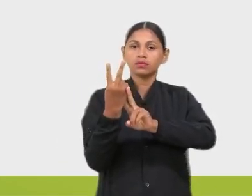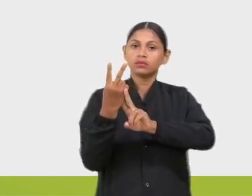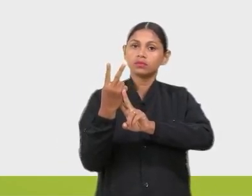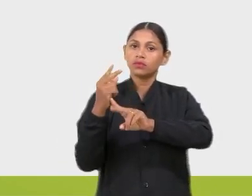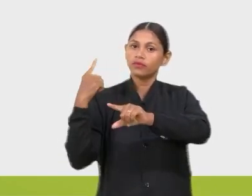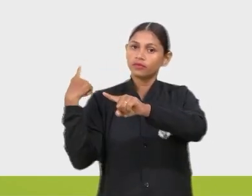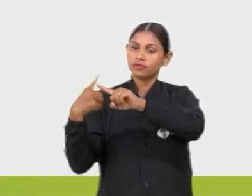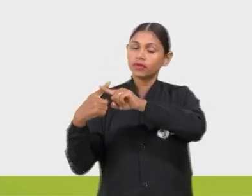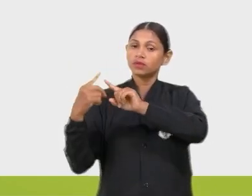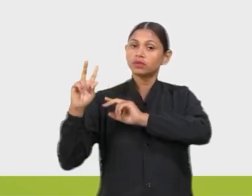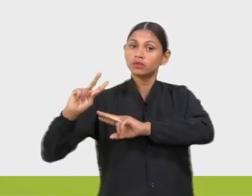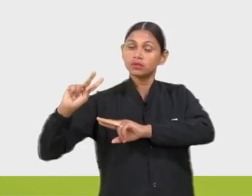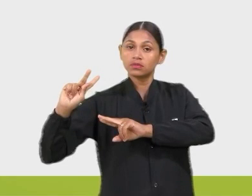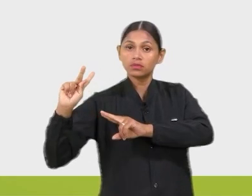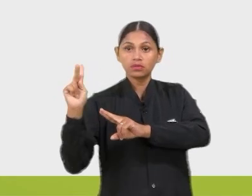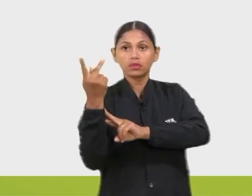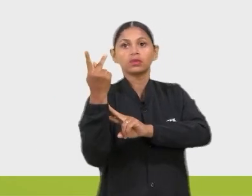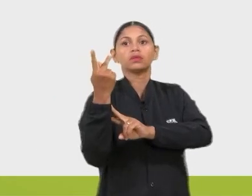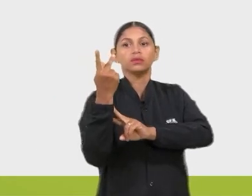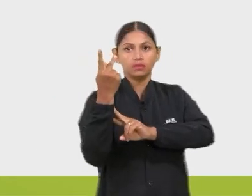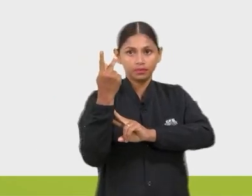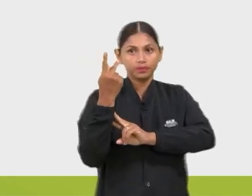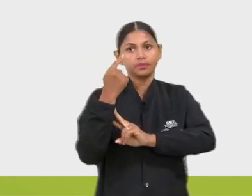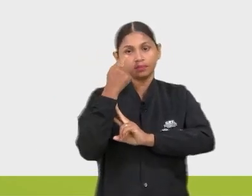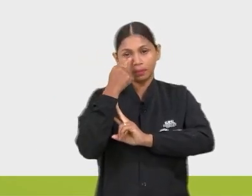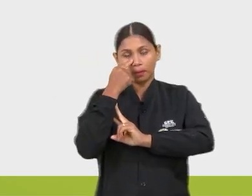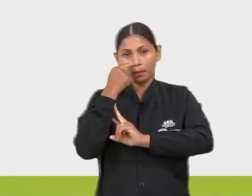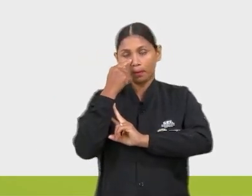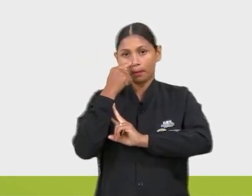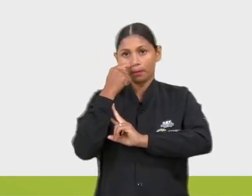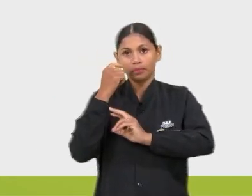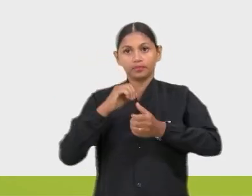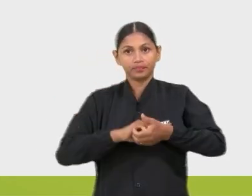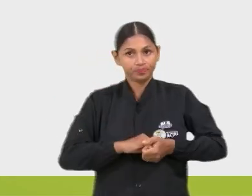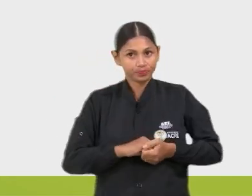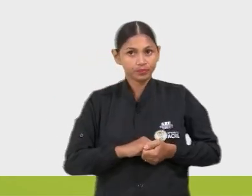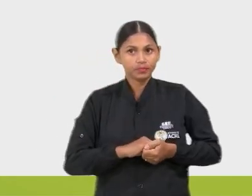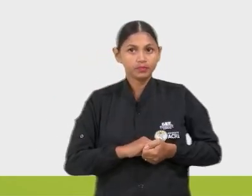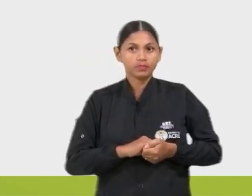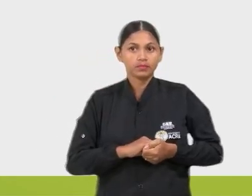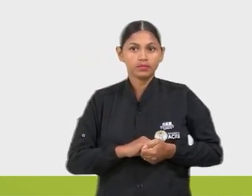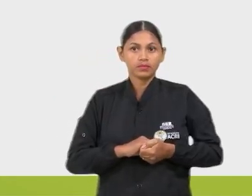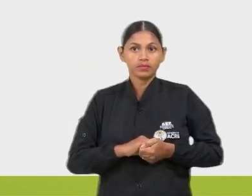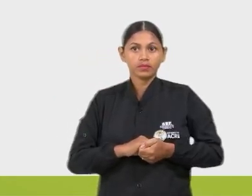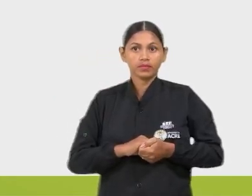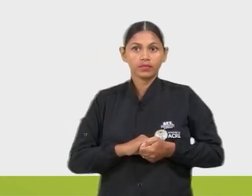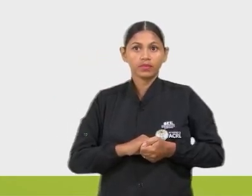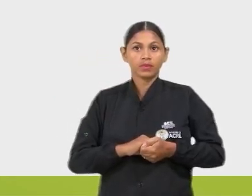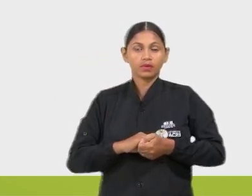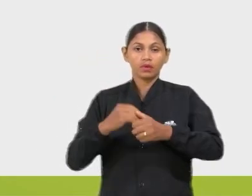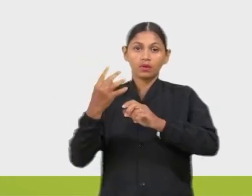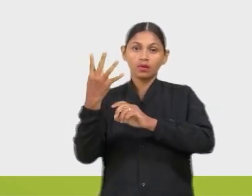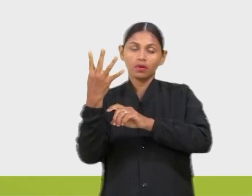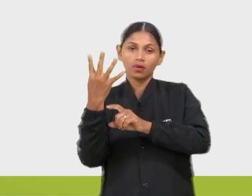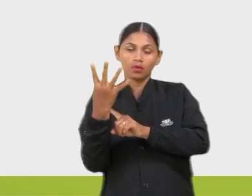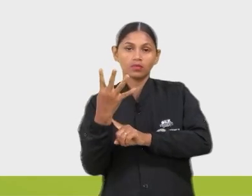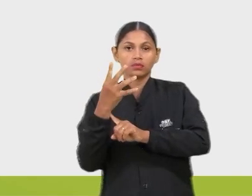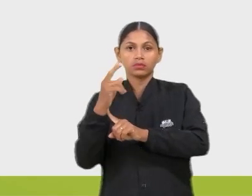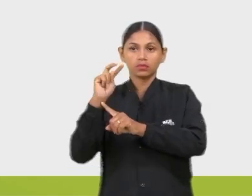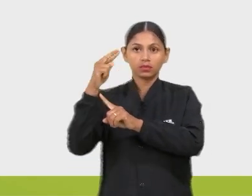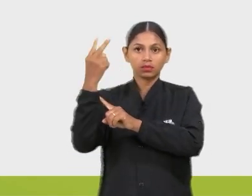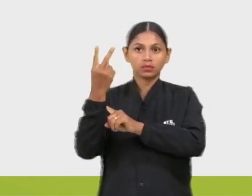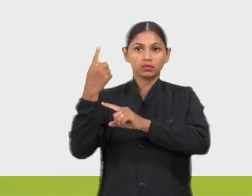cilindro. A gente vai entender que a ideia do raio, né? O raio desse cilindro aqui, ó, corresponde a 4. 4 ao quadrado dá 16